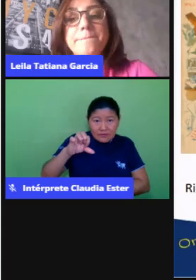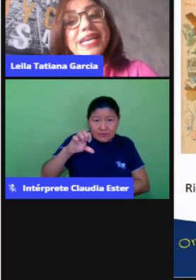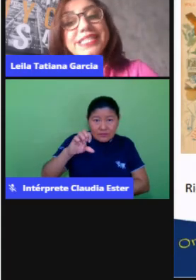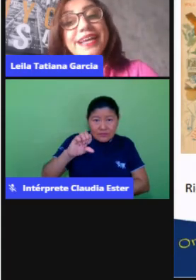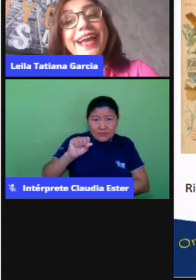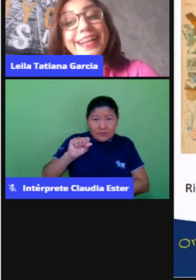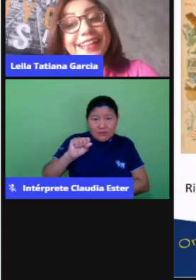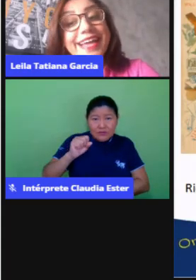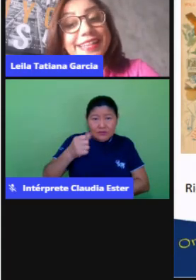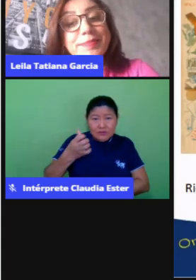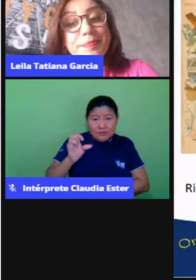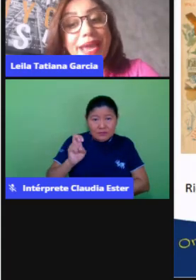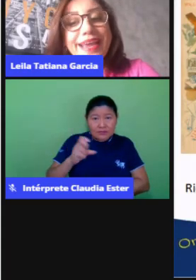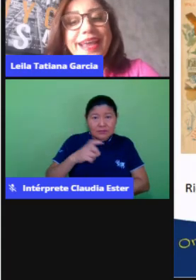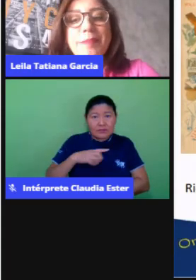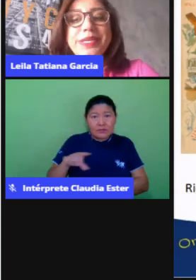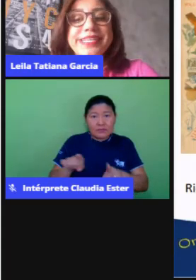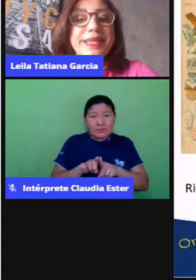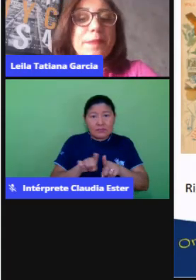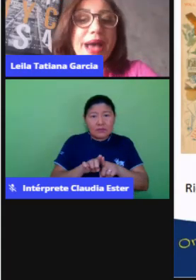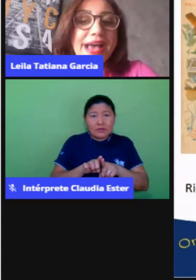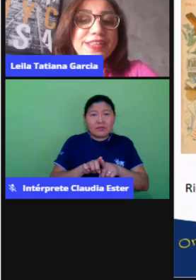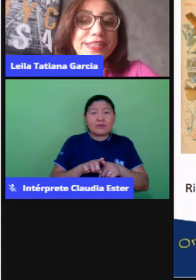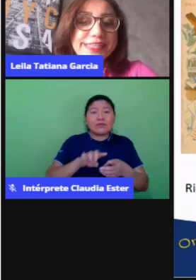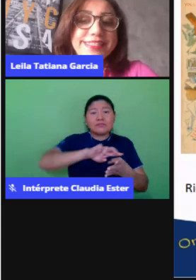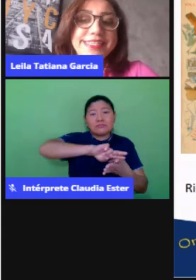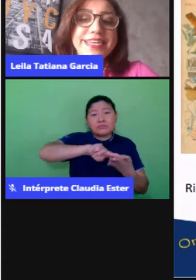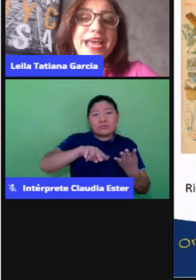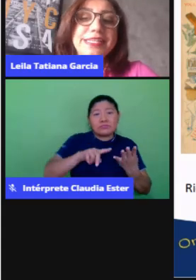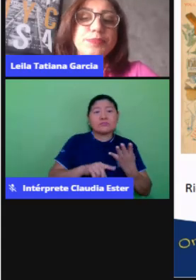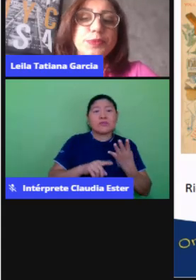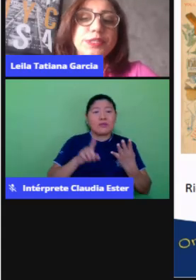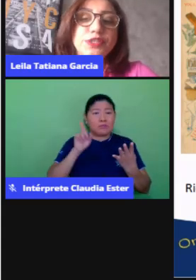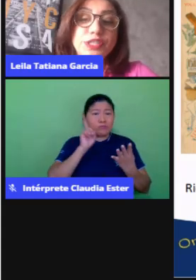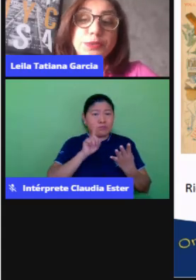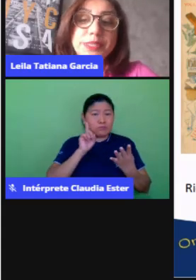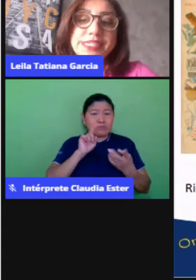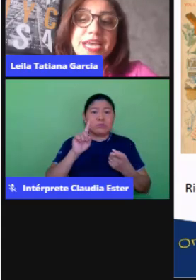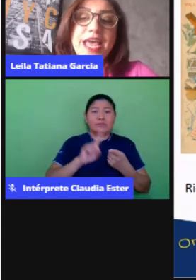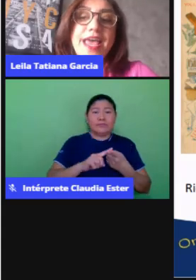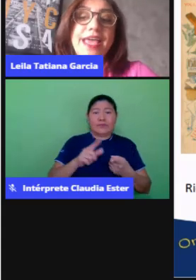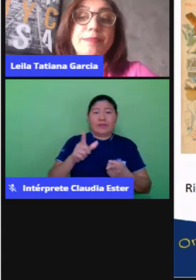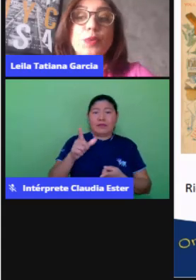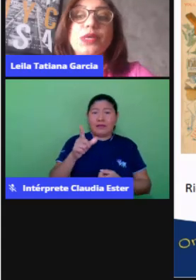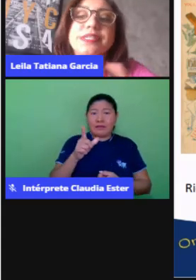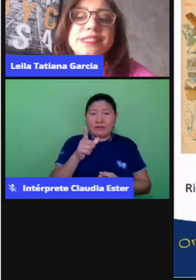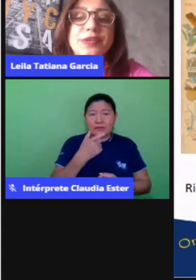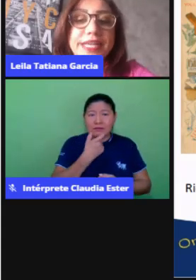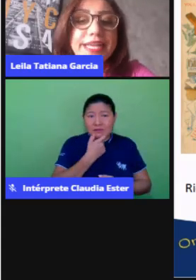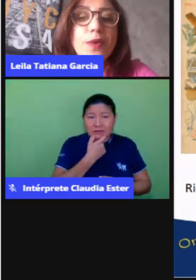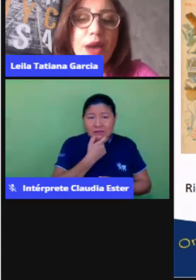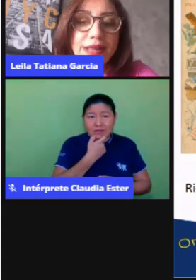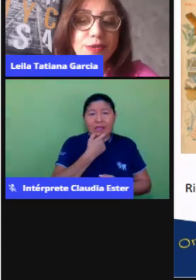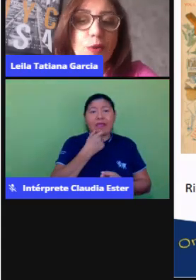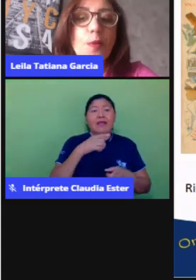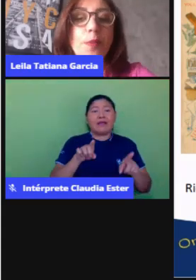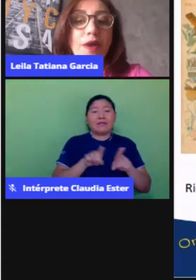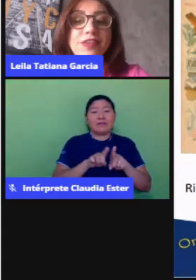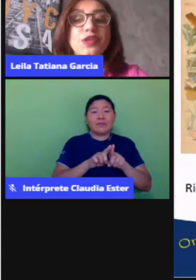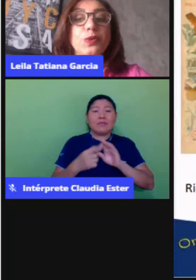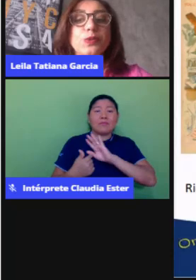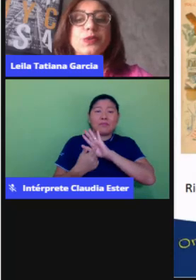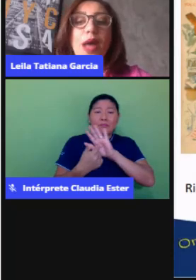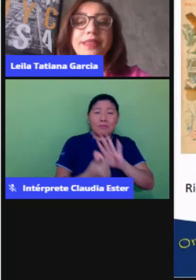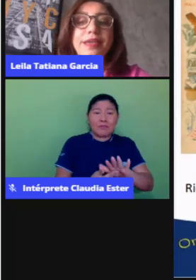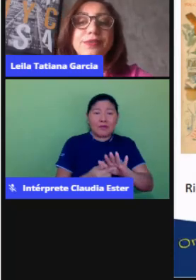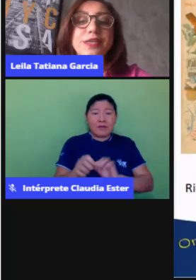World, mas a Inglaterra também apresenta páginas desenhadas por Gilbert em 1884, como